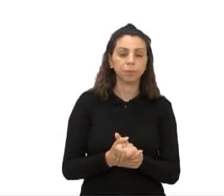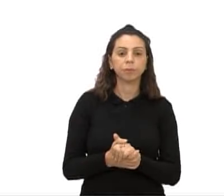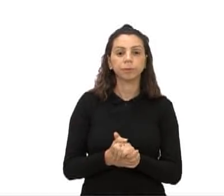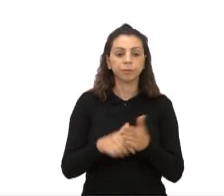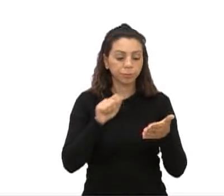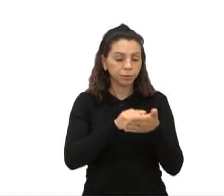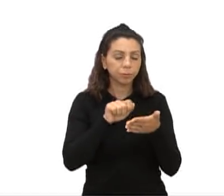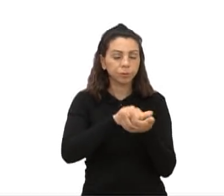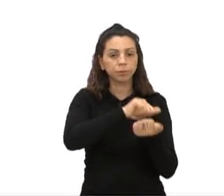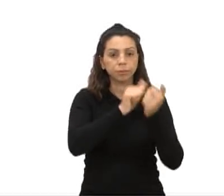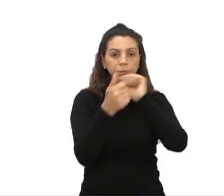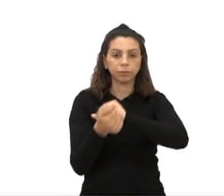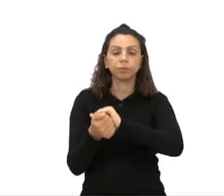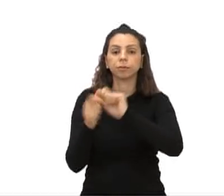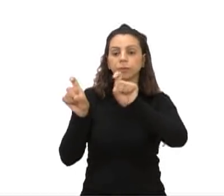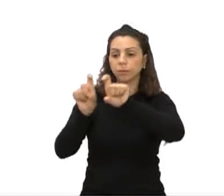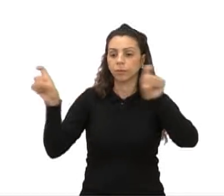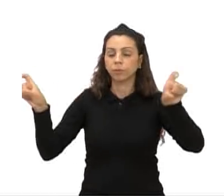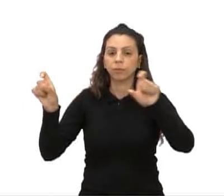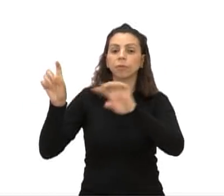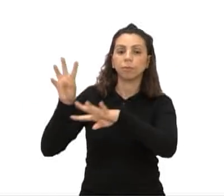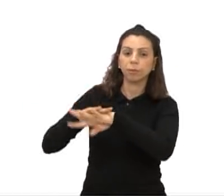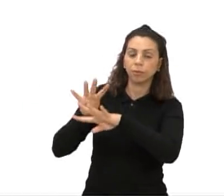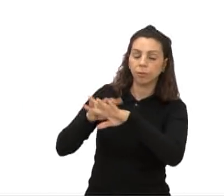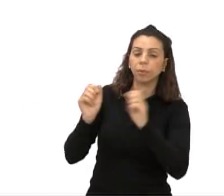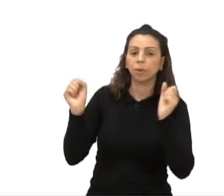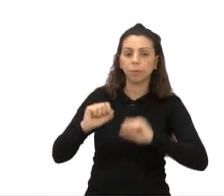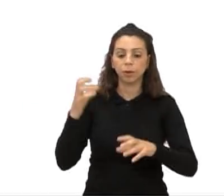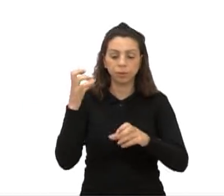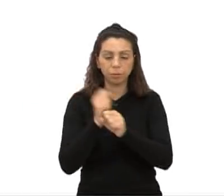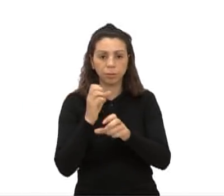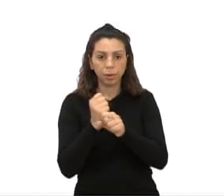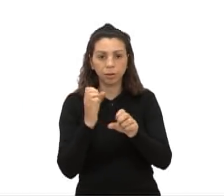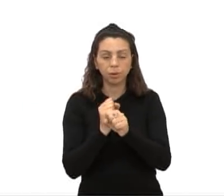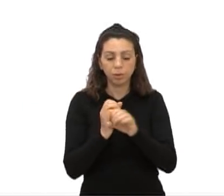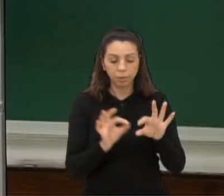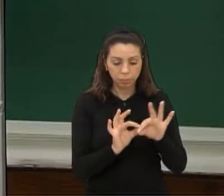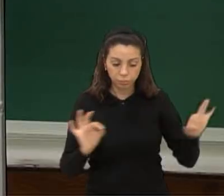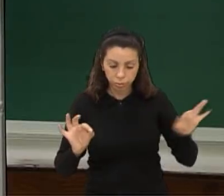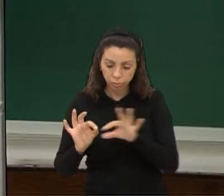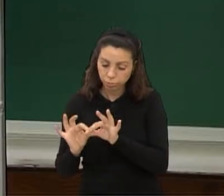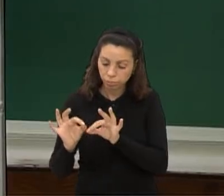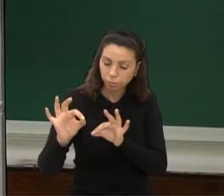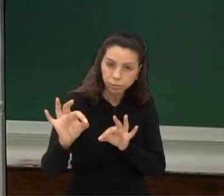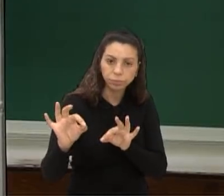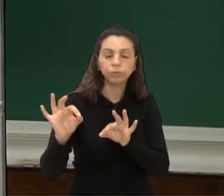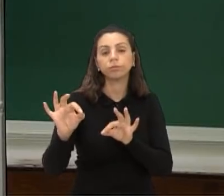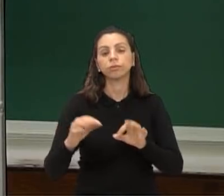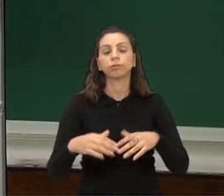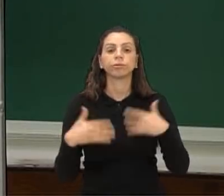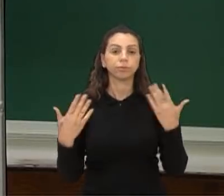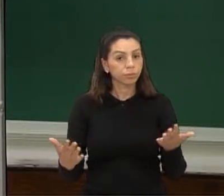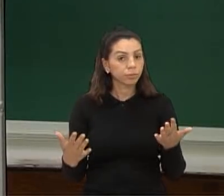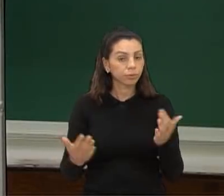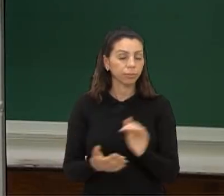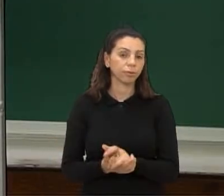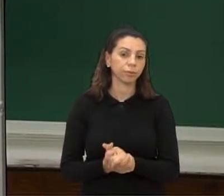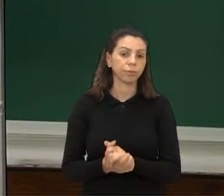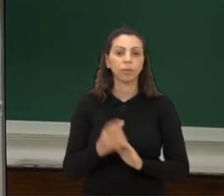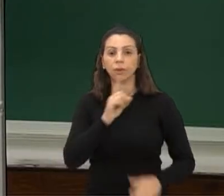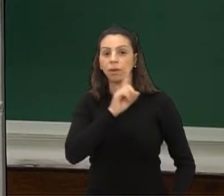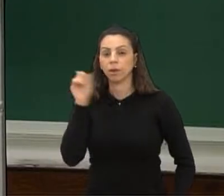será representado por x mais 10. Sabendo que o perímetro desse terreno é